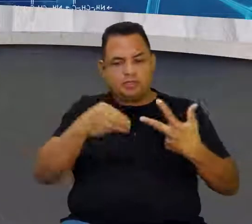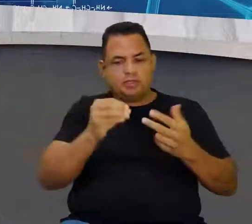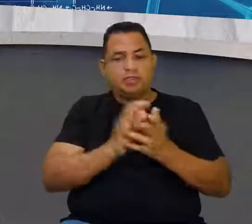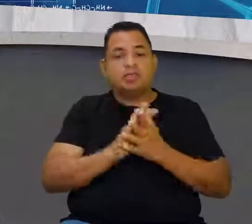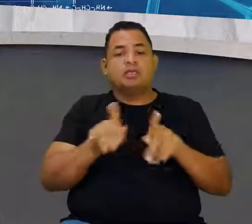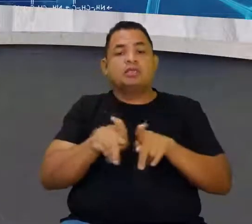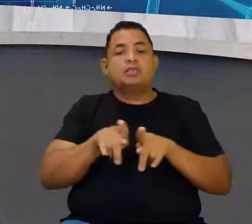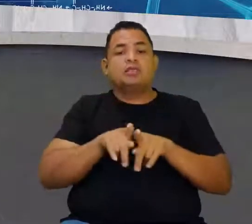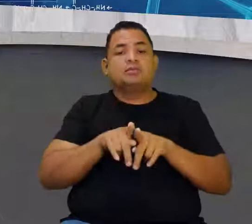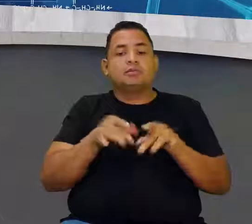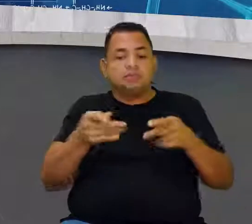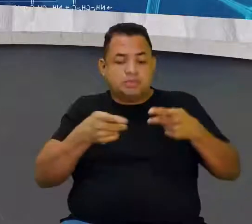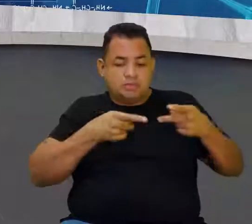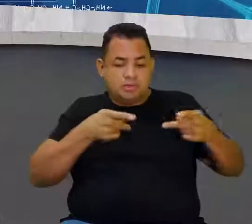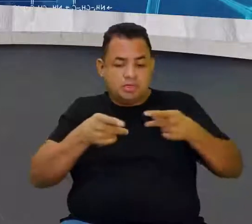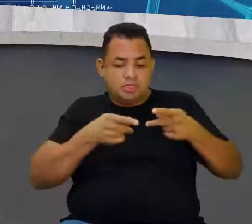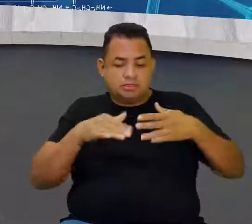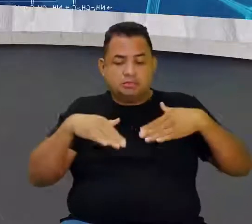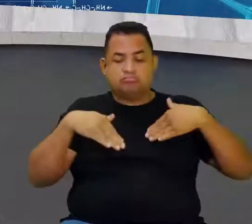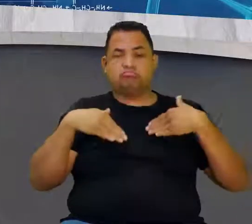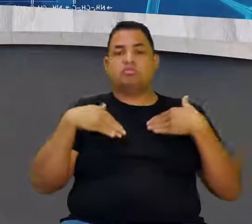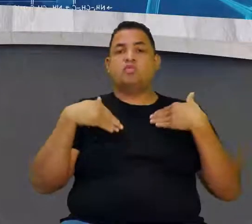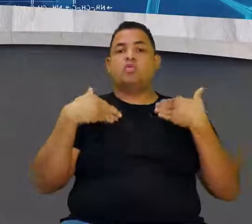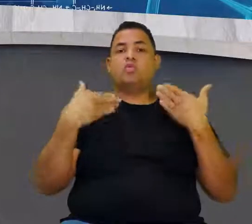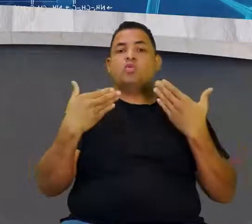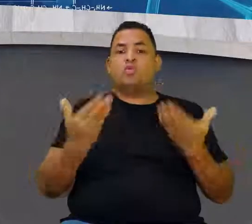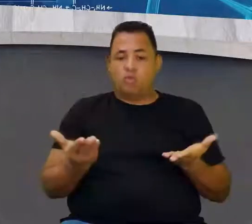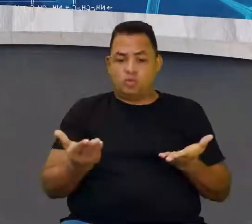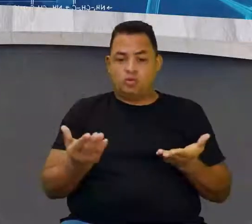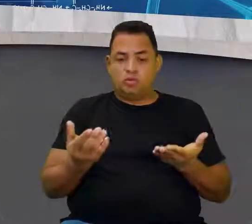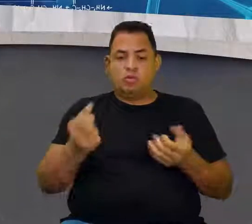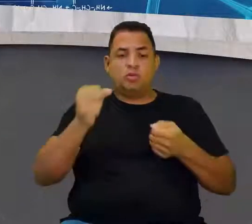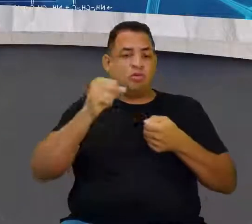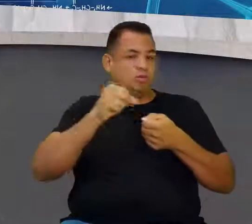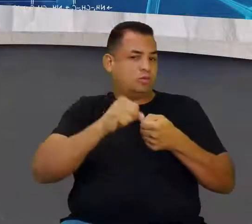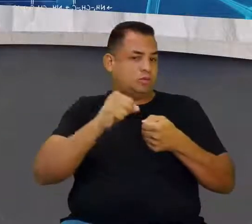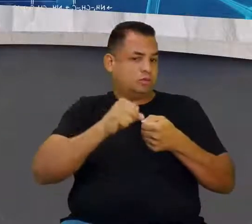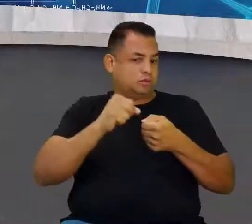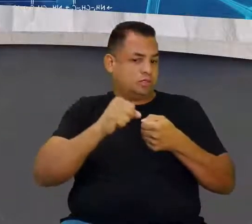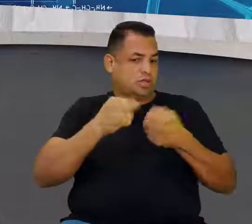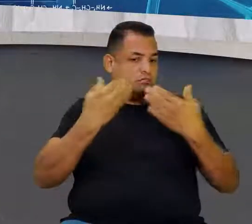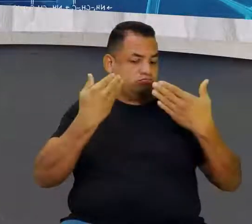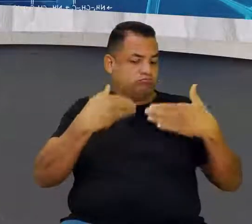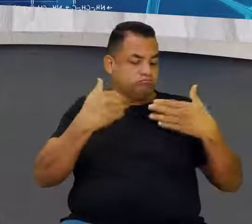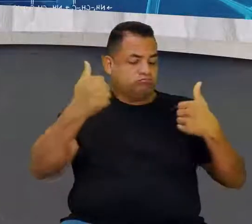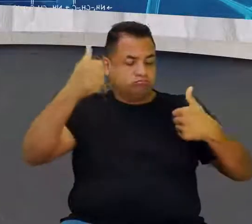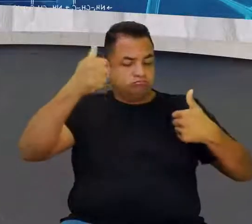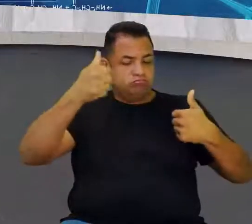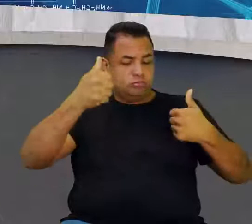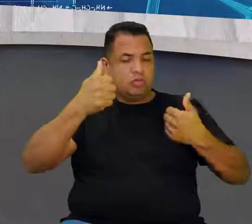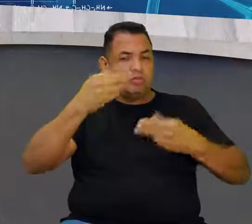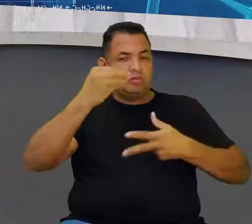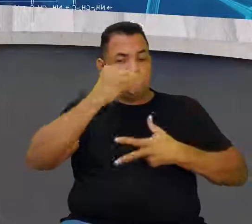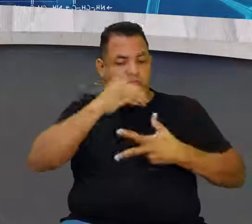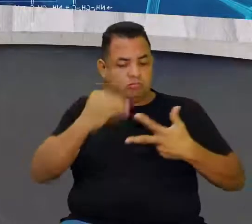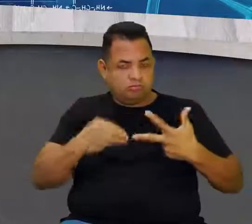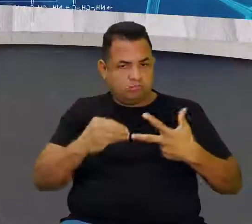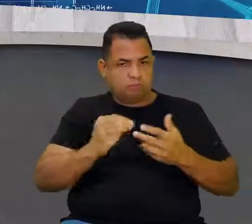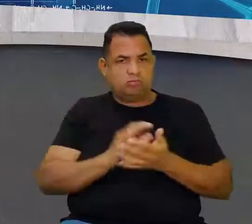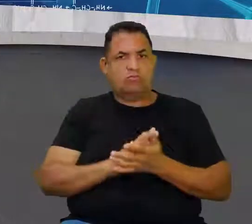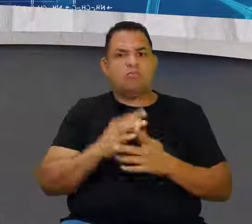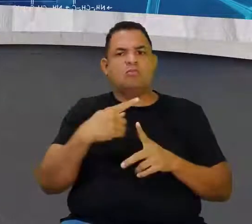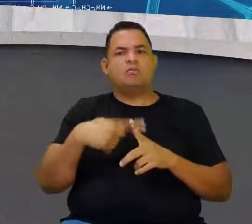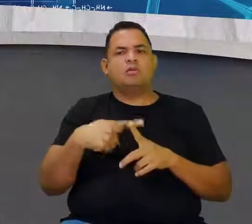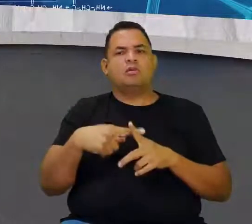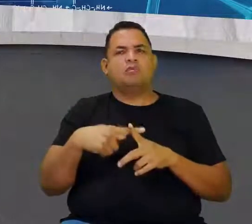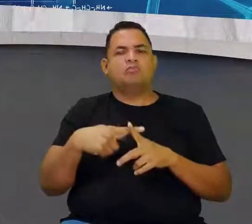organizar durante a execução do exame nacional. Porque o Enem, como ele é uma avaliação